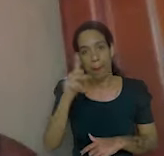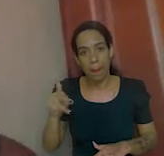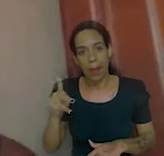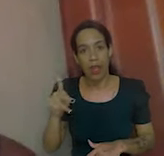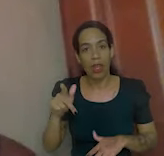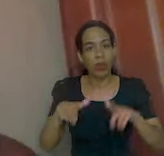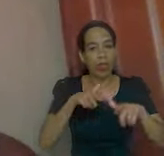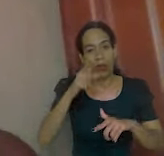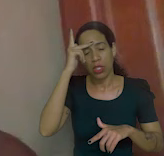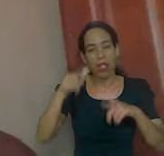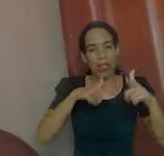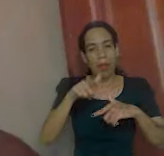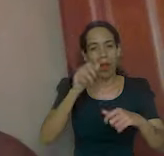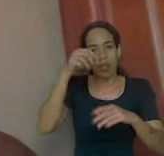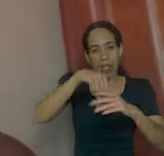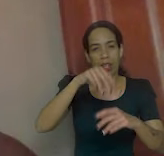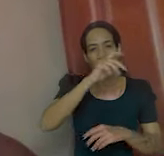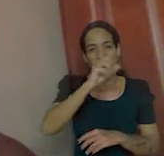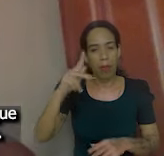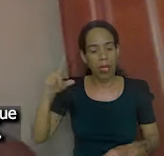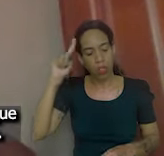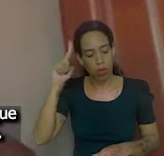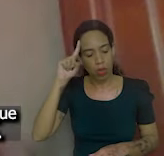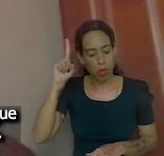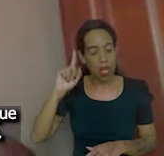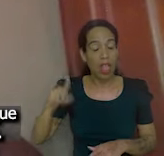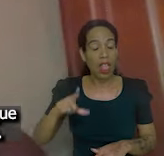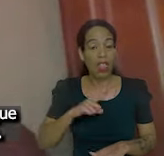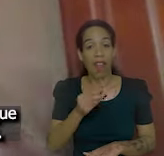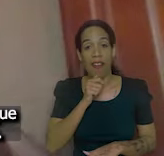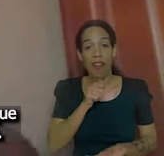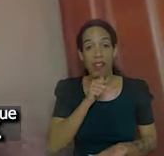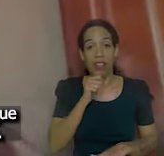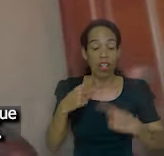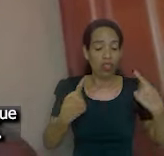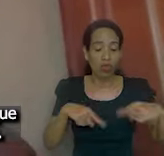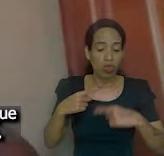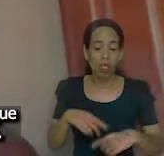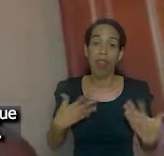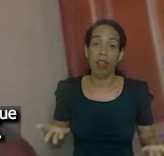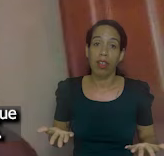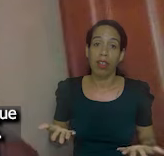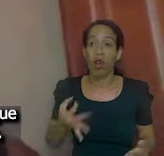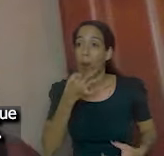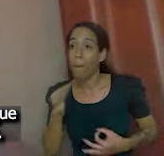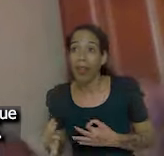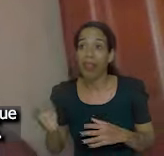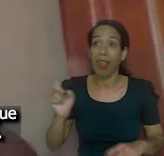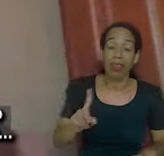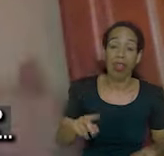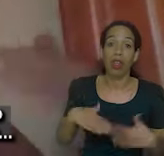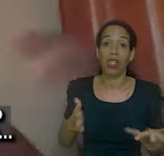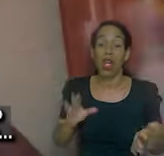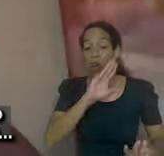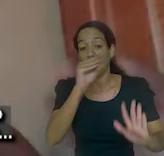né? É uma realidade muito grande, está no nosso dia a dia, e ainda tem essa discussão, e eu me lembro que eu ficava assim, gente, e aí? Opina, não opina?